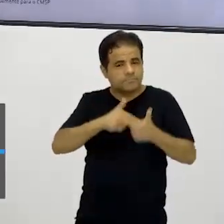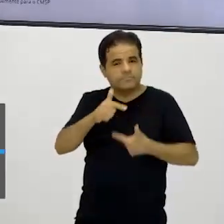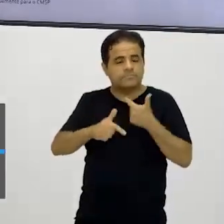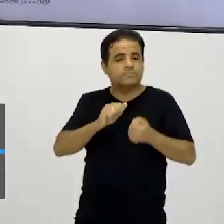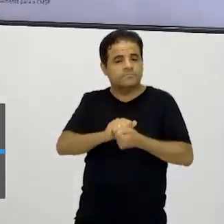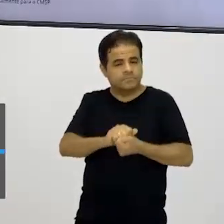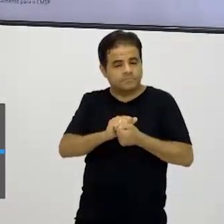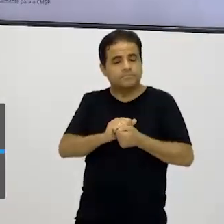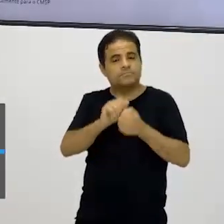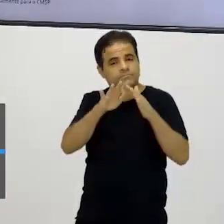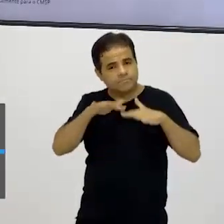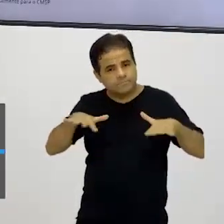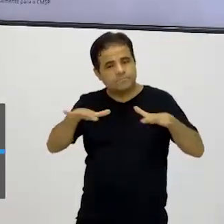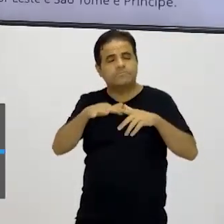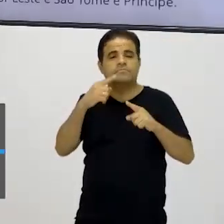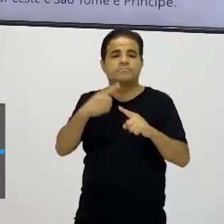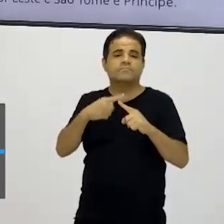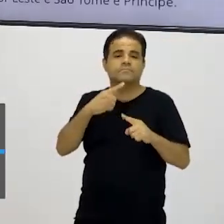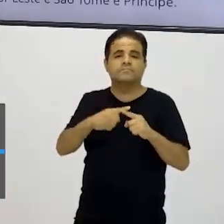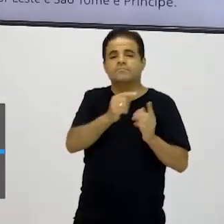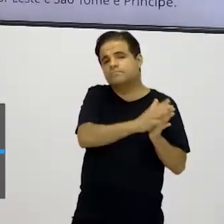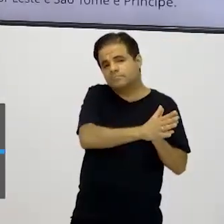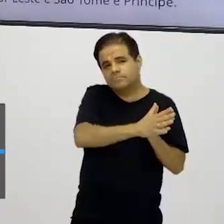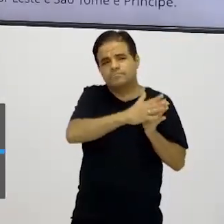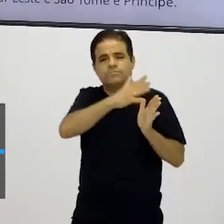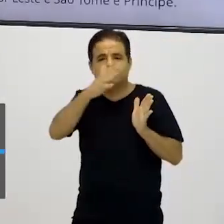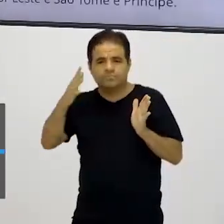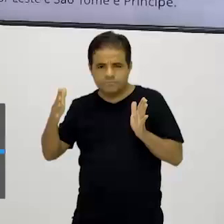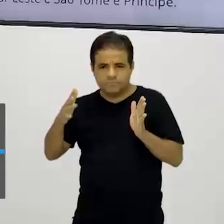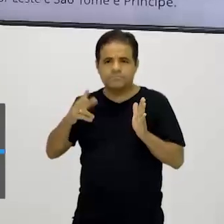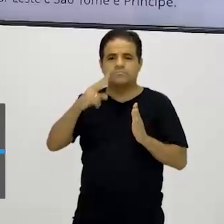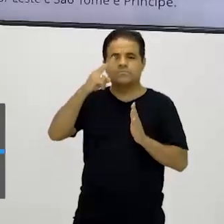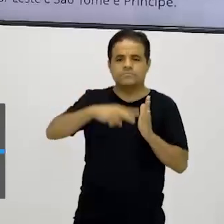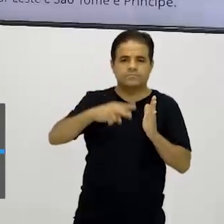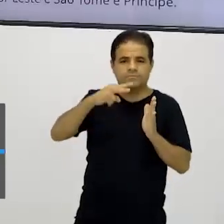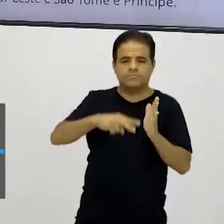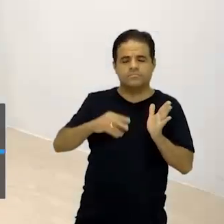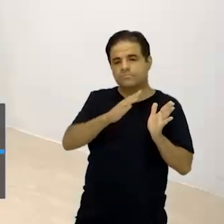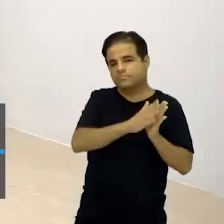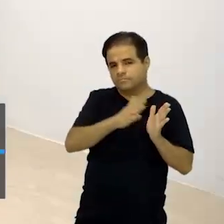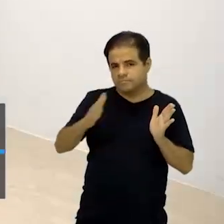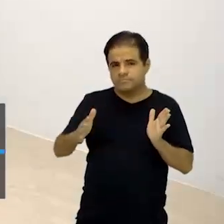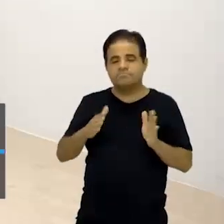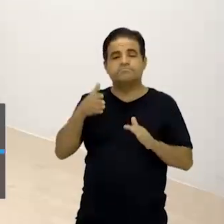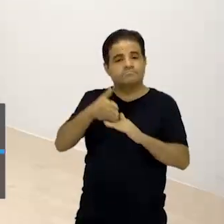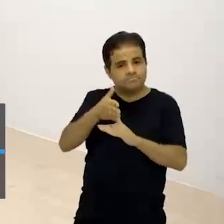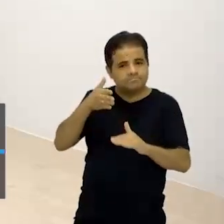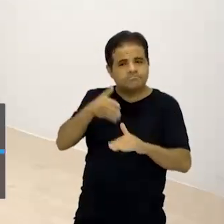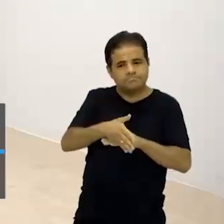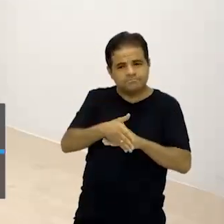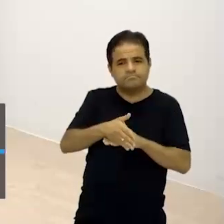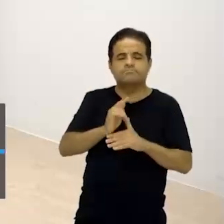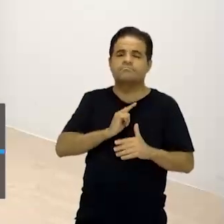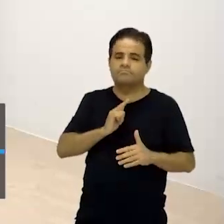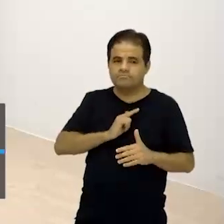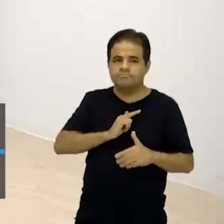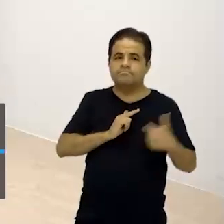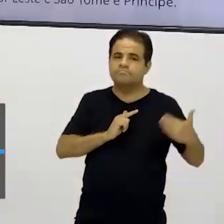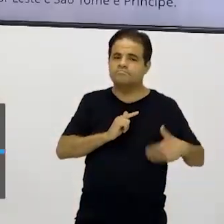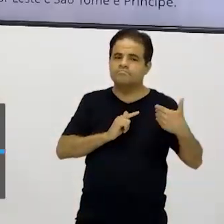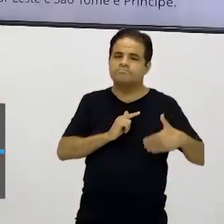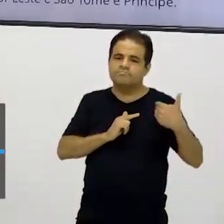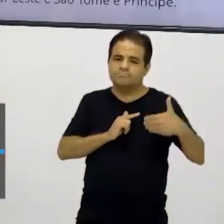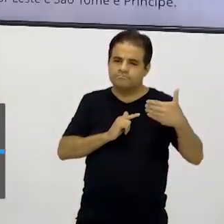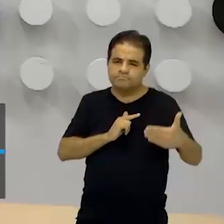é uma coisa, por que eu tenho que trabalhar, por que eu tenho que ler, o que será que acontece, hein, professor? Mas estão aí participando, tem uma conexão? O pessoal